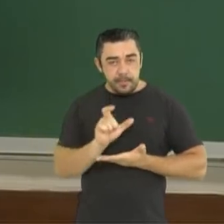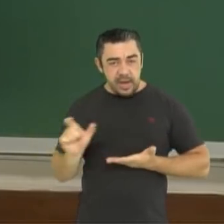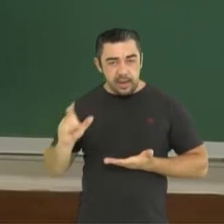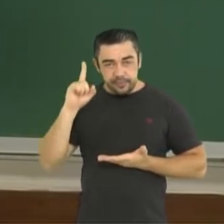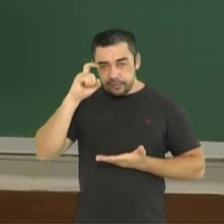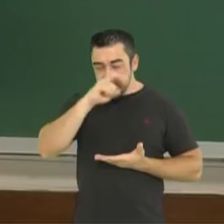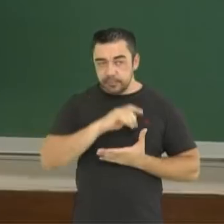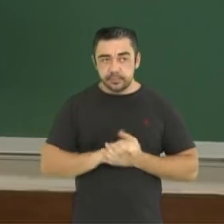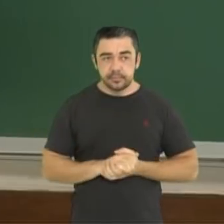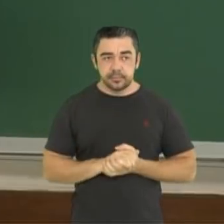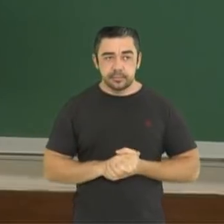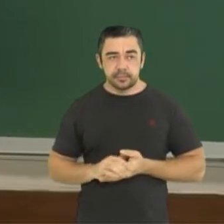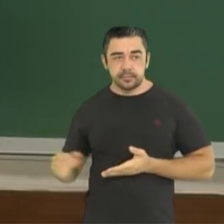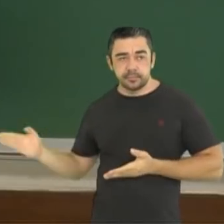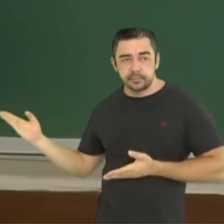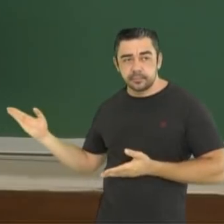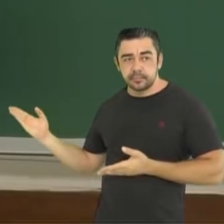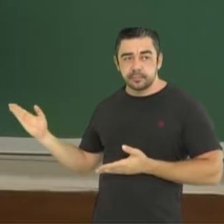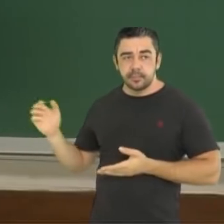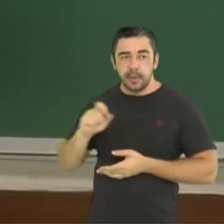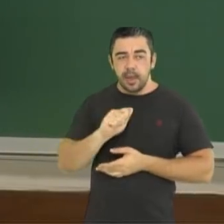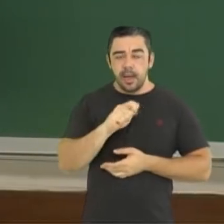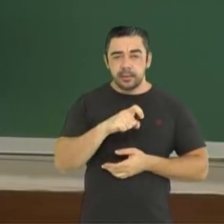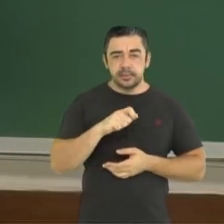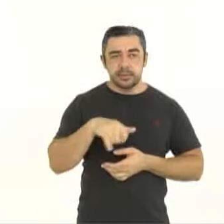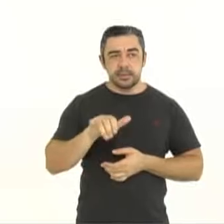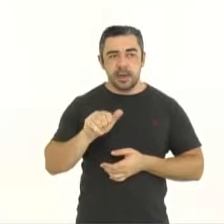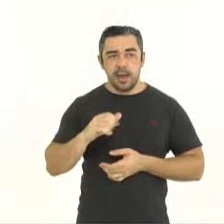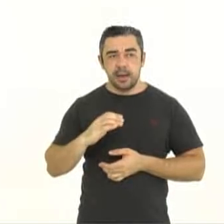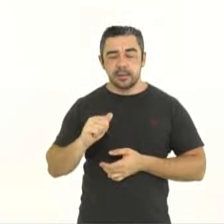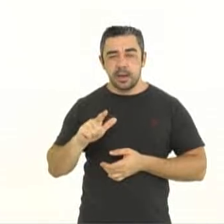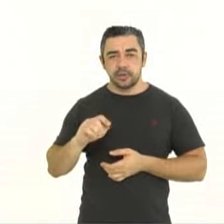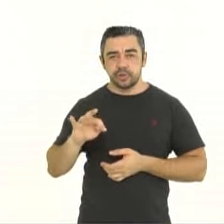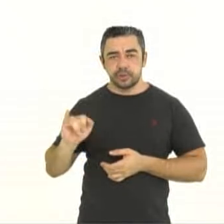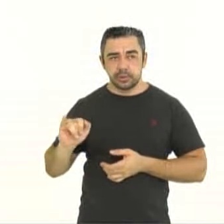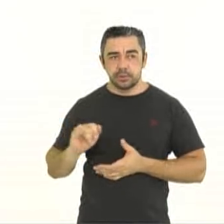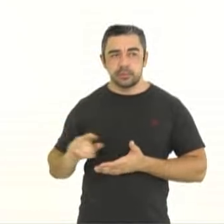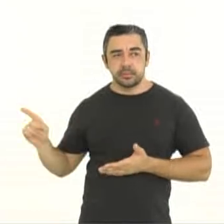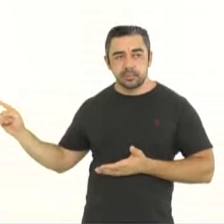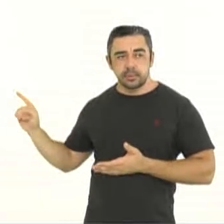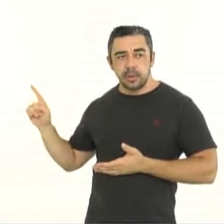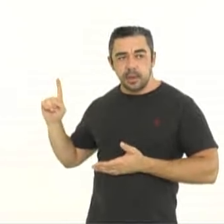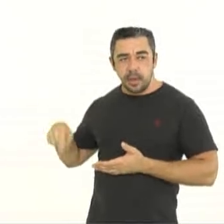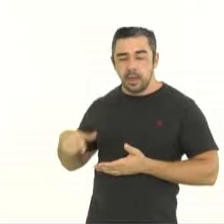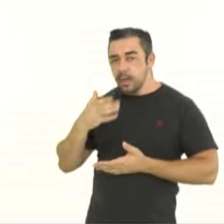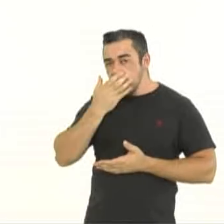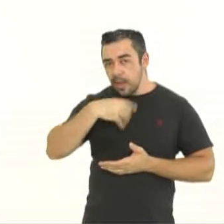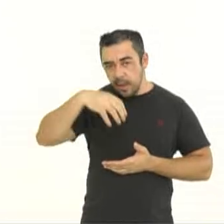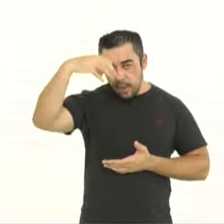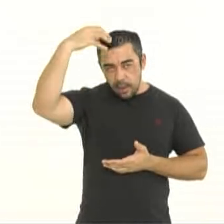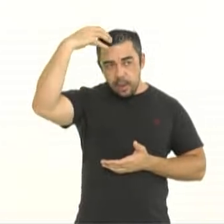difíceis. Axayacatl, do Codex de Azcatitlán, que reinou em